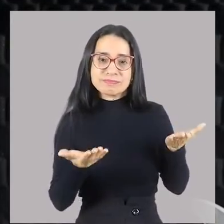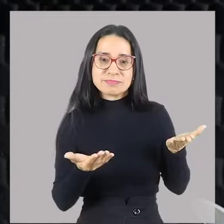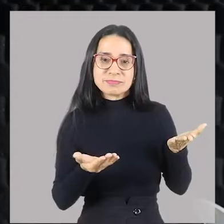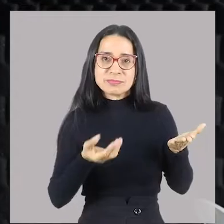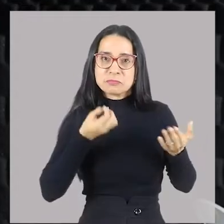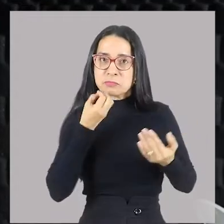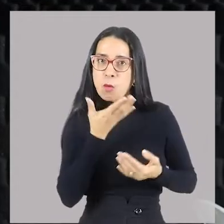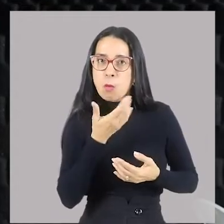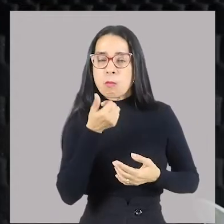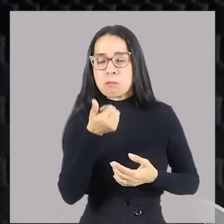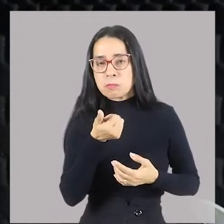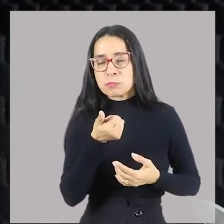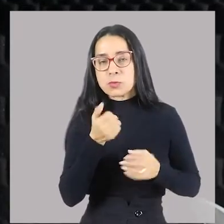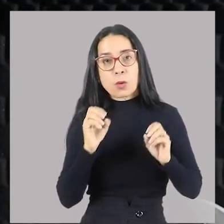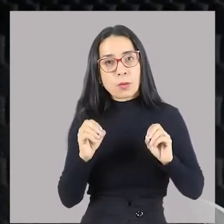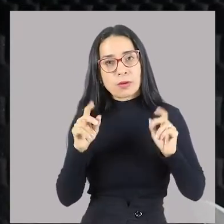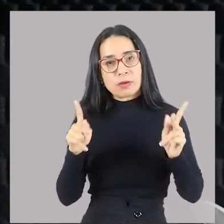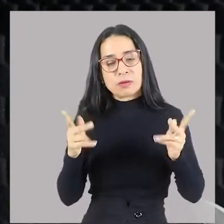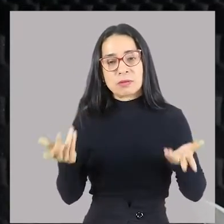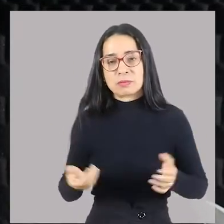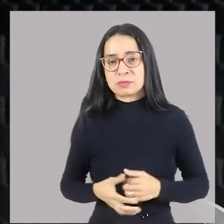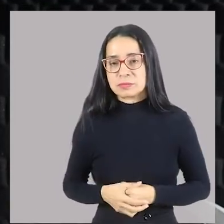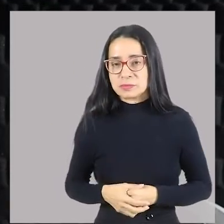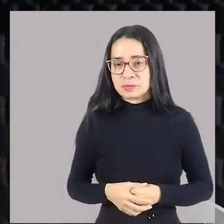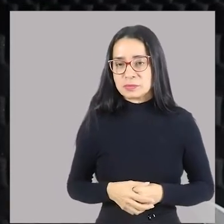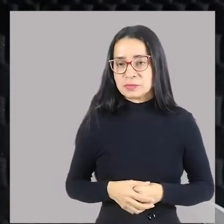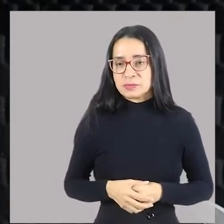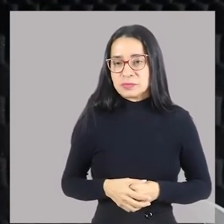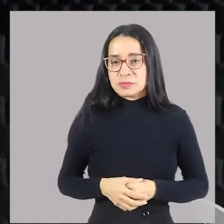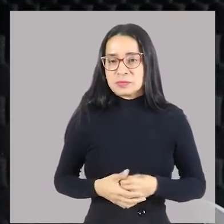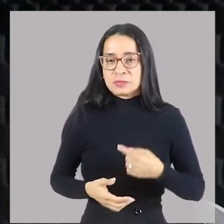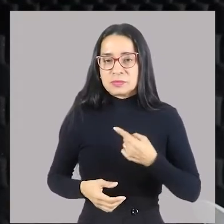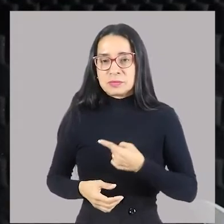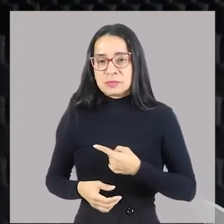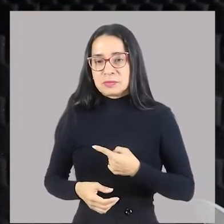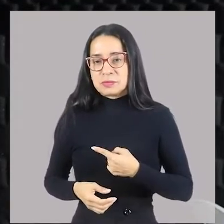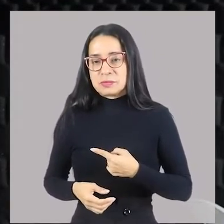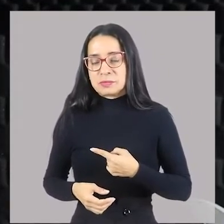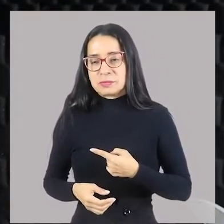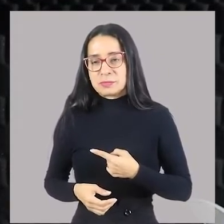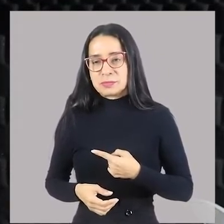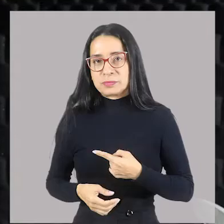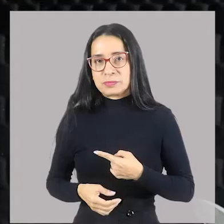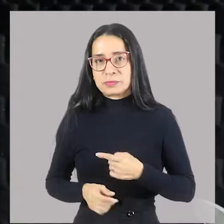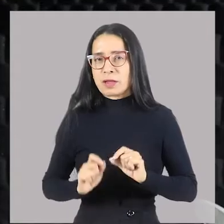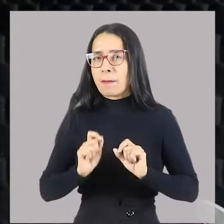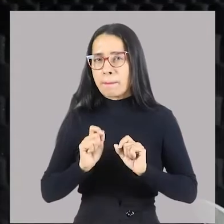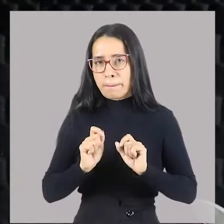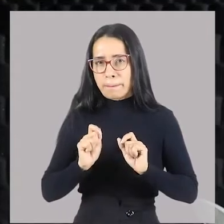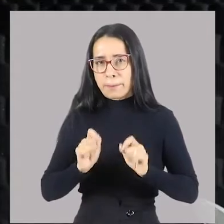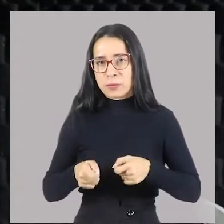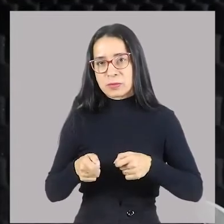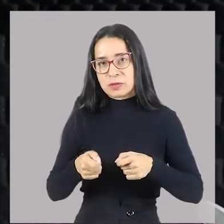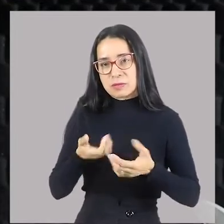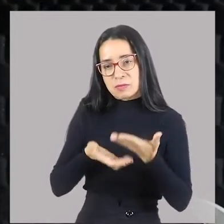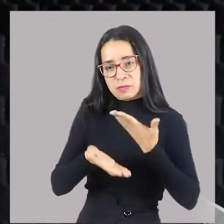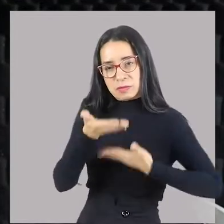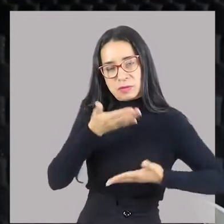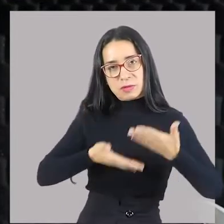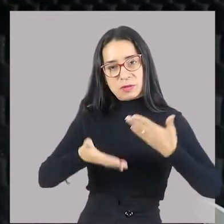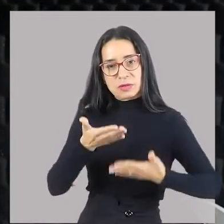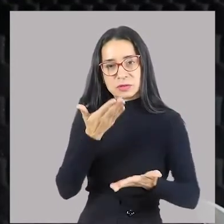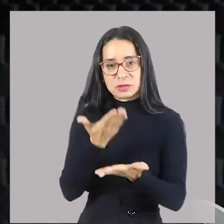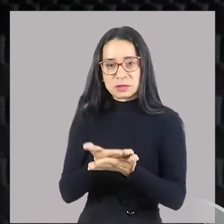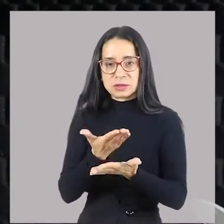fica, ó, sensacional. É possível elaborar um texto no celular? É possível interagir na aula.